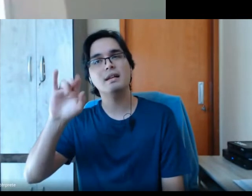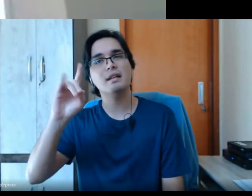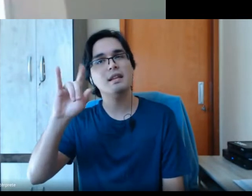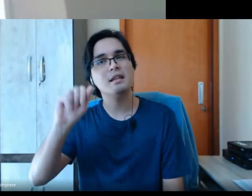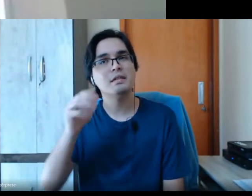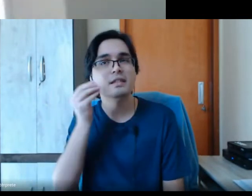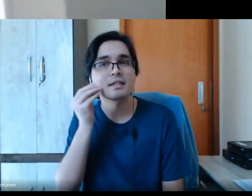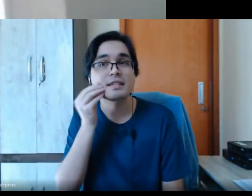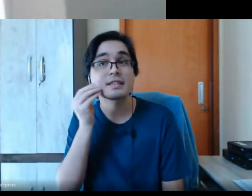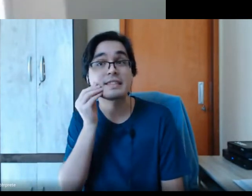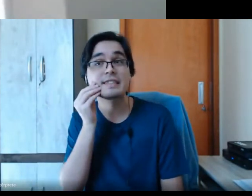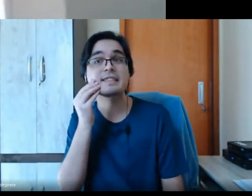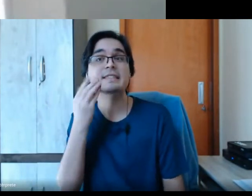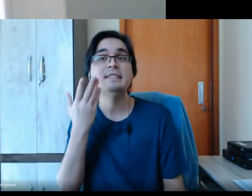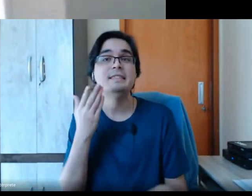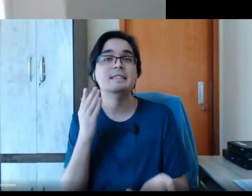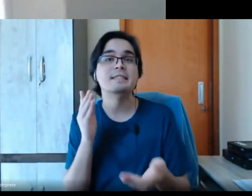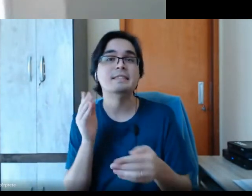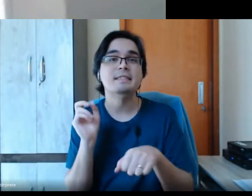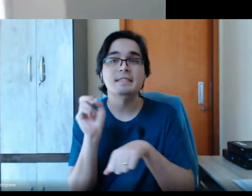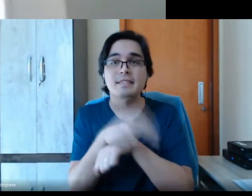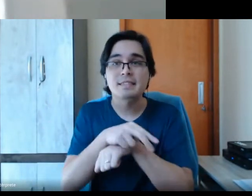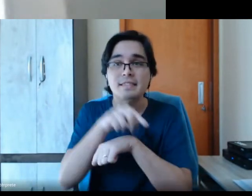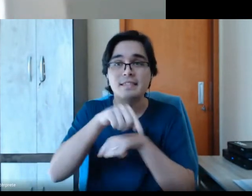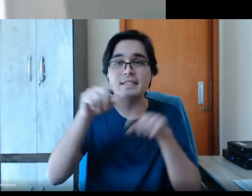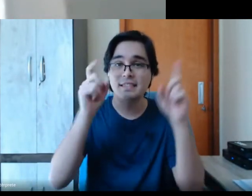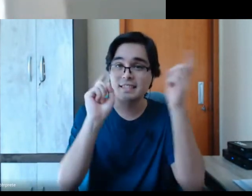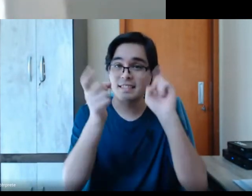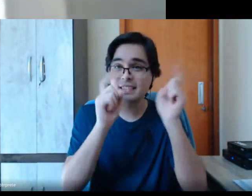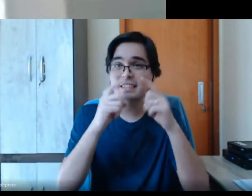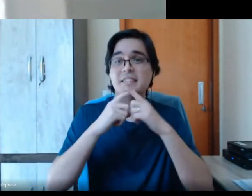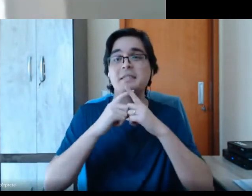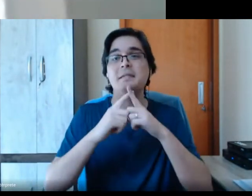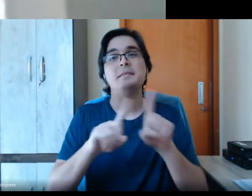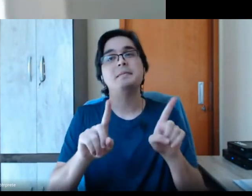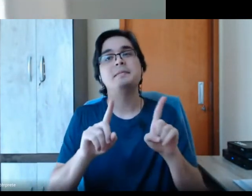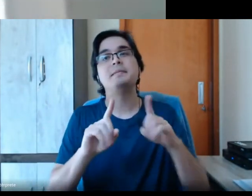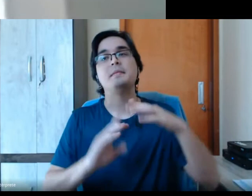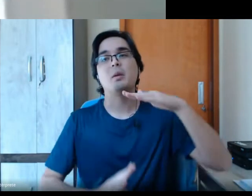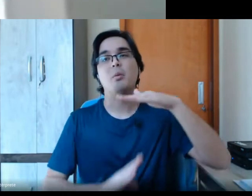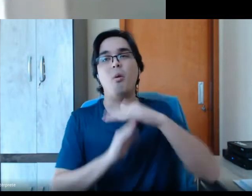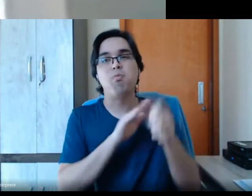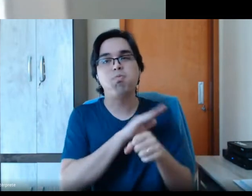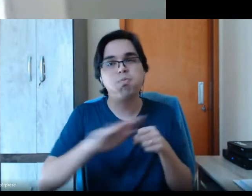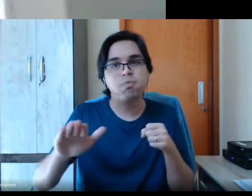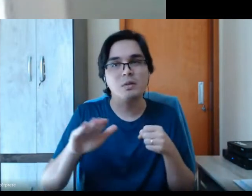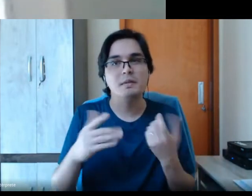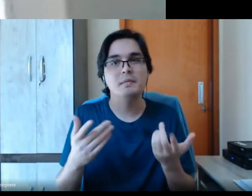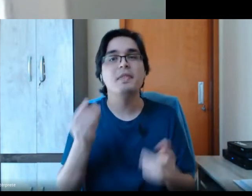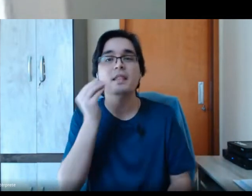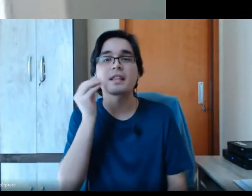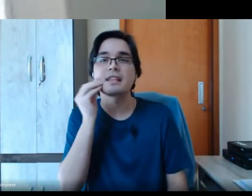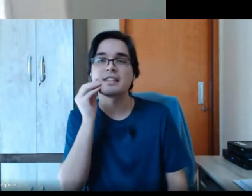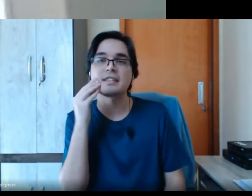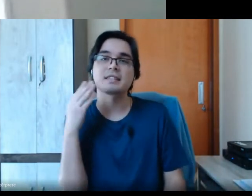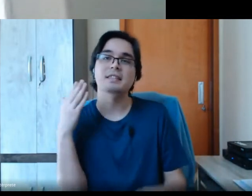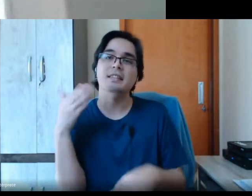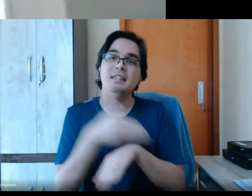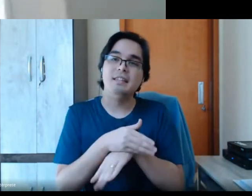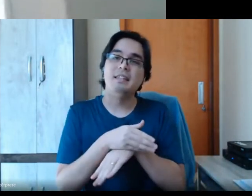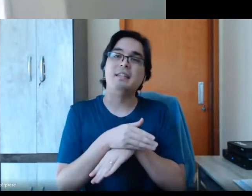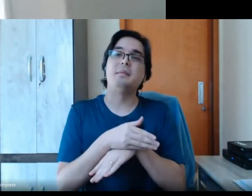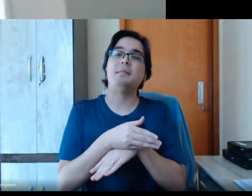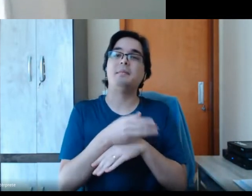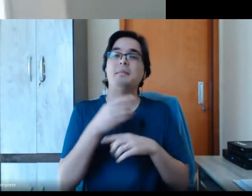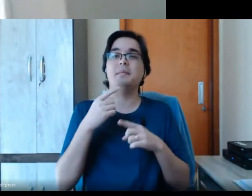Cláudia poderia nos dar mais informações, porque ela que está acompanhando mais de perto esse processo, inclusive para